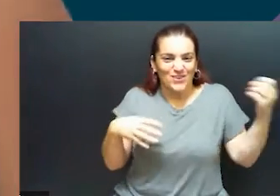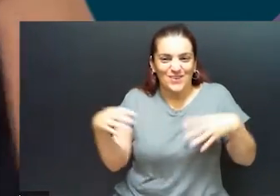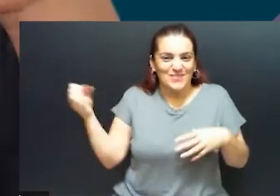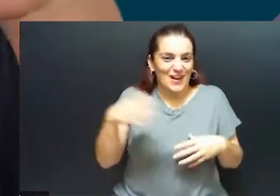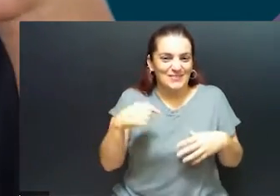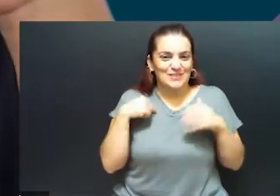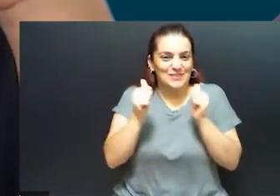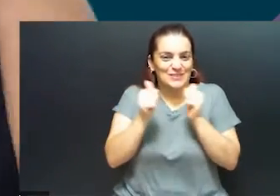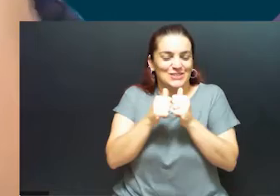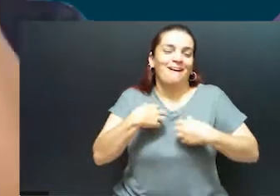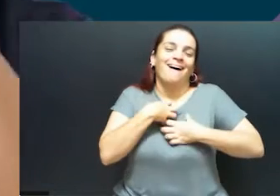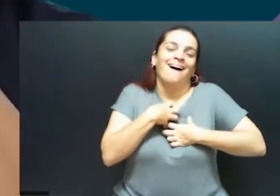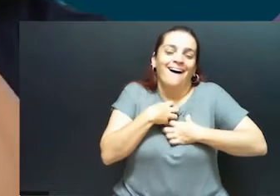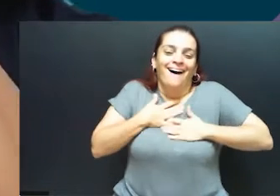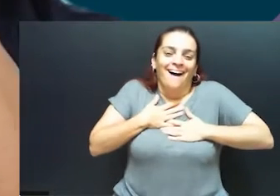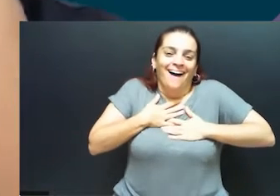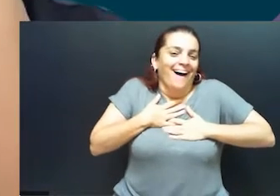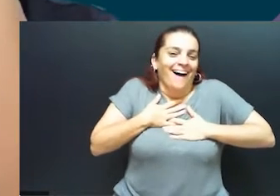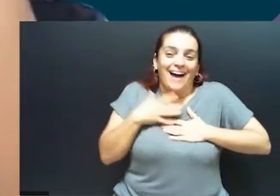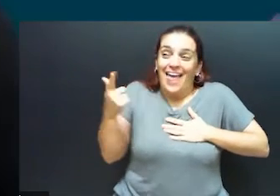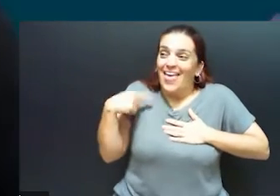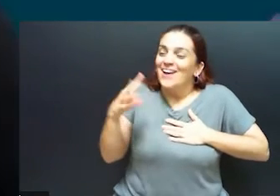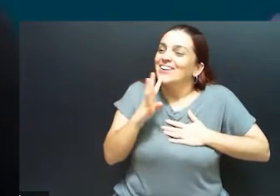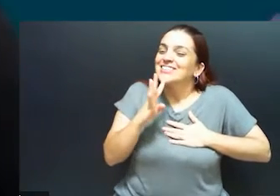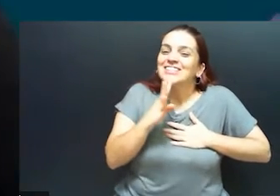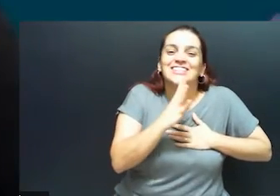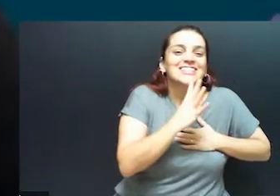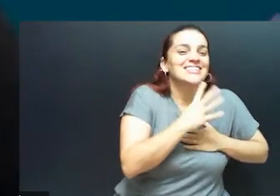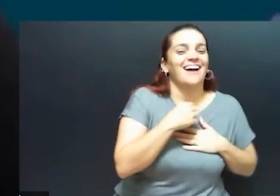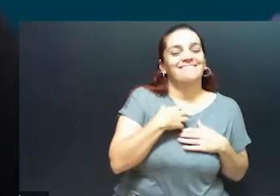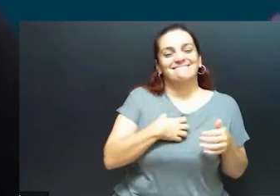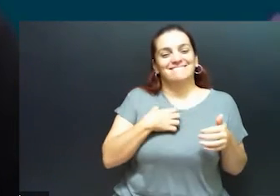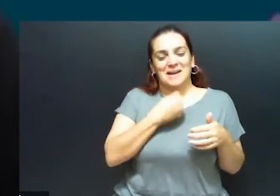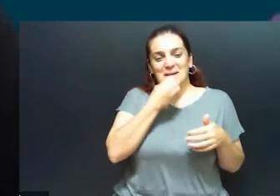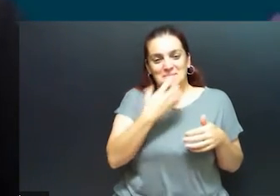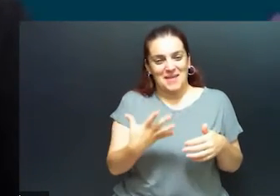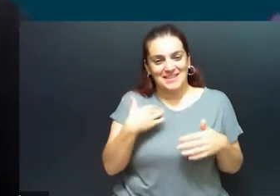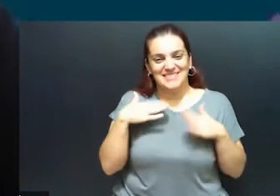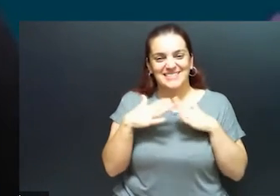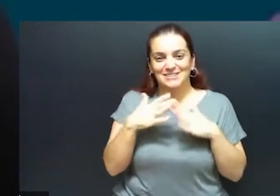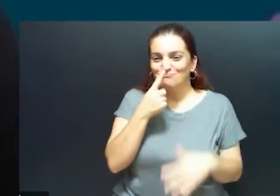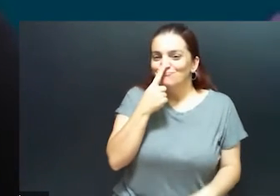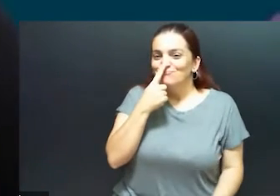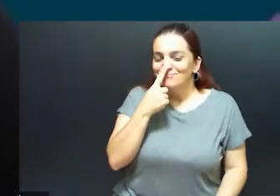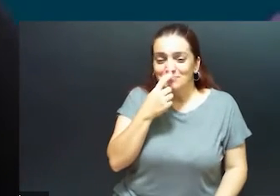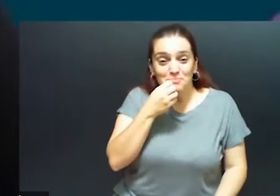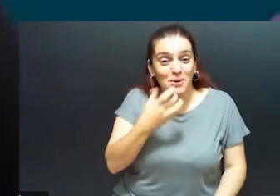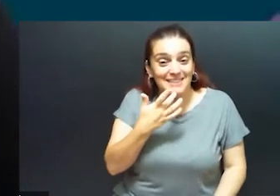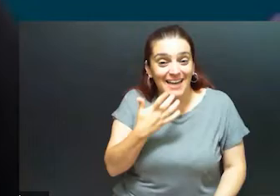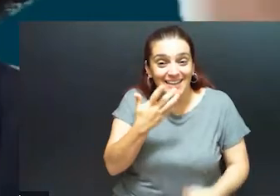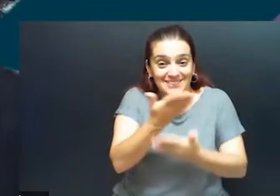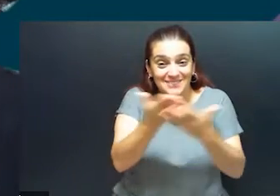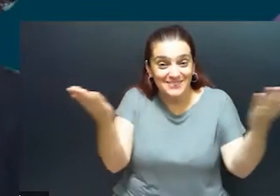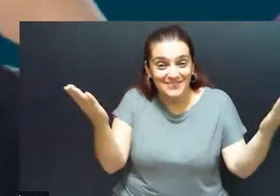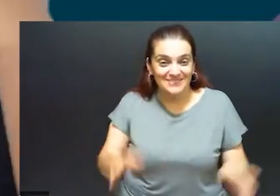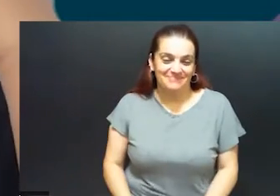projeto comigo. Tudo Olá, bem? olá. Tudo bem, tudo bem. Como vocês estão? Boa tarde a todas. Boa